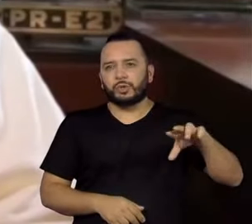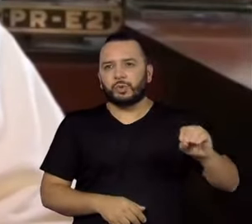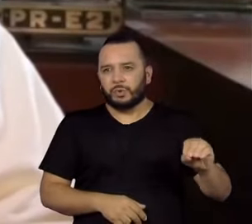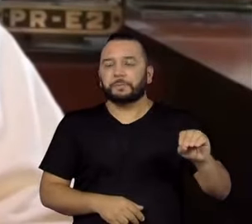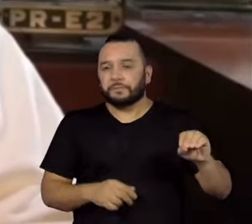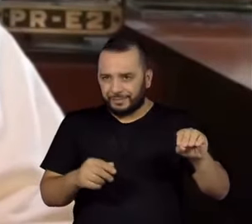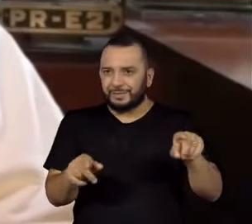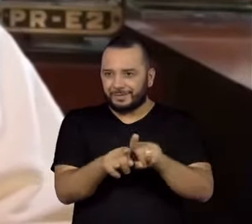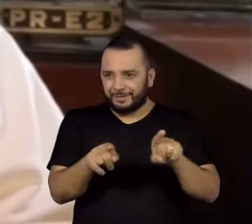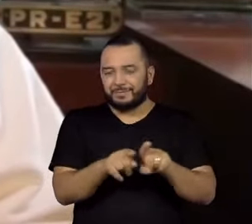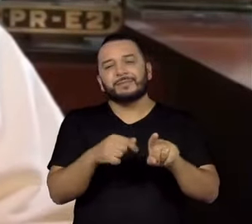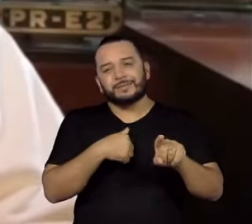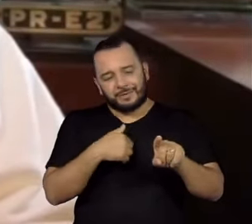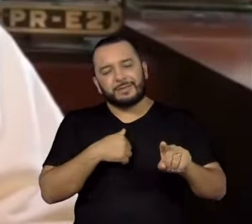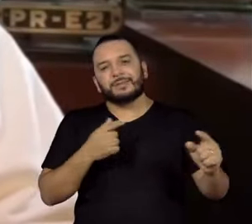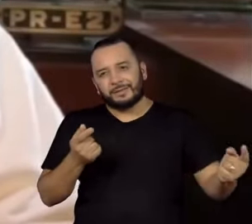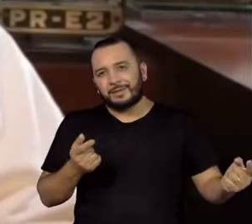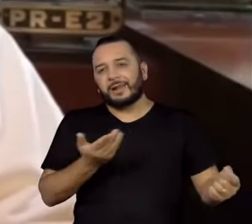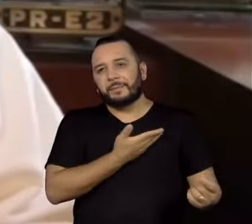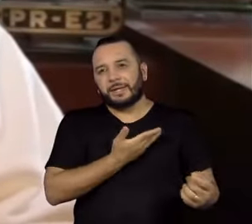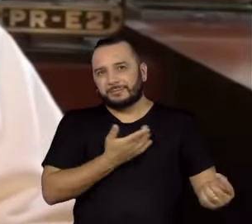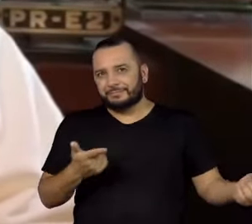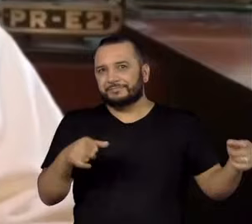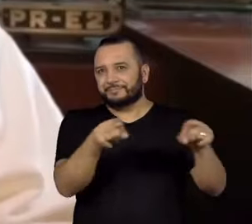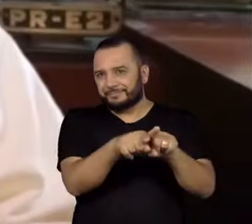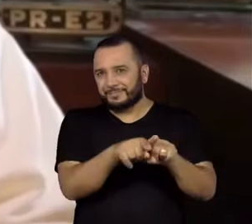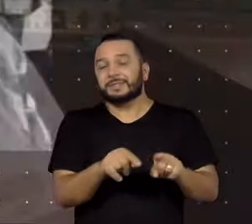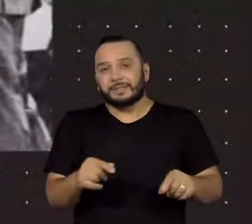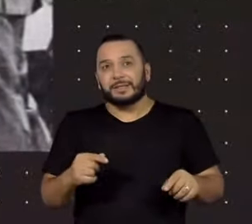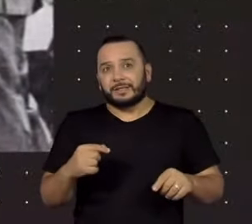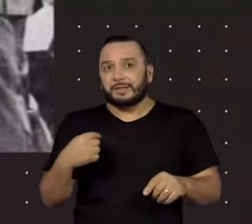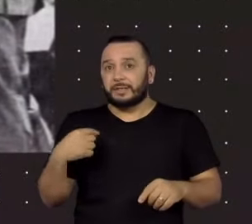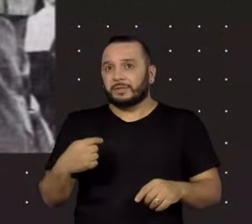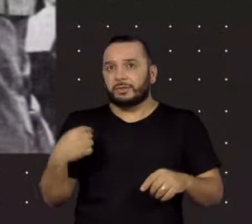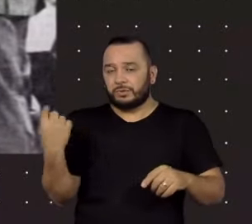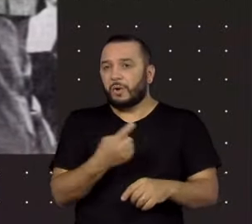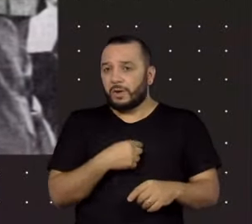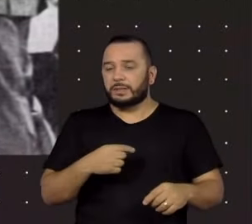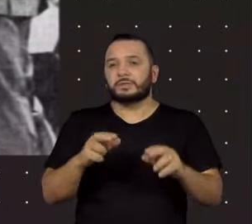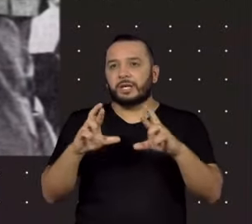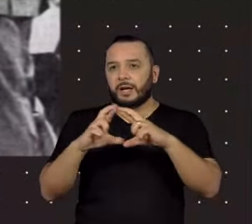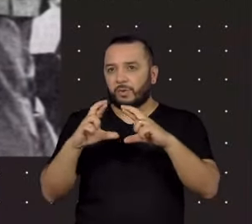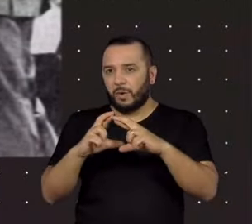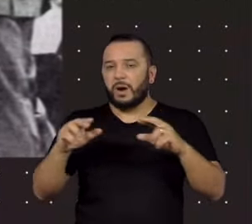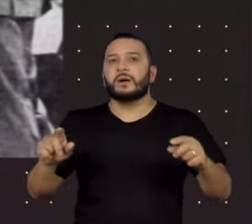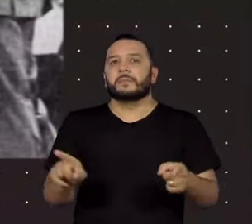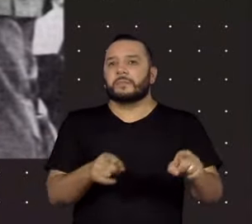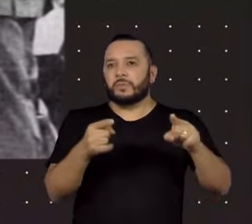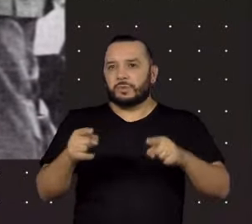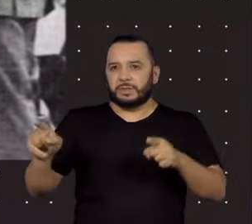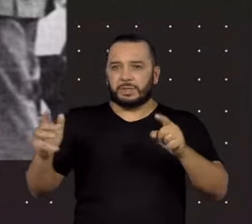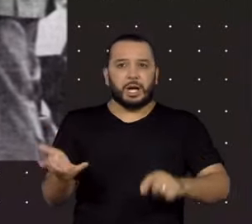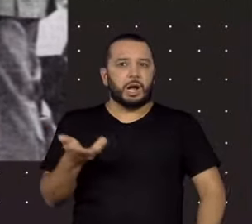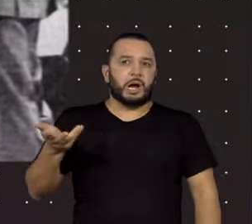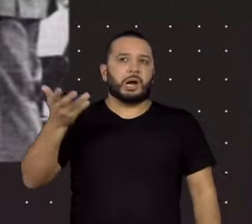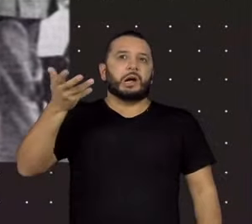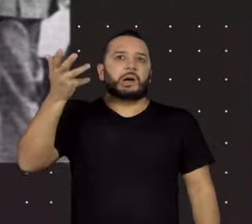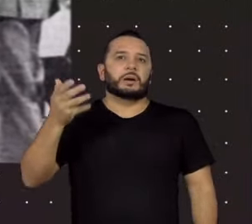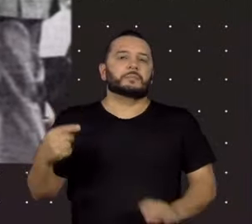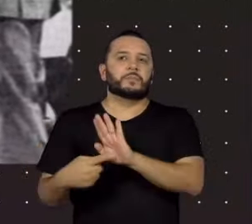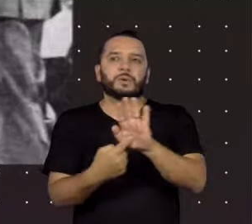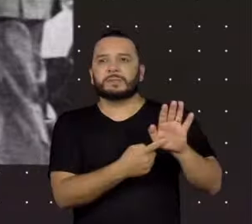uma parceria em projetos como o Opus 7 da TV Record, um programa de música erudita apresentada de modo